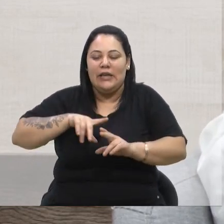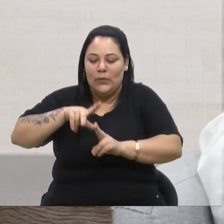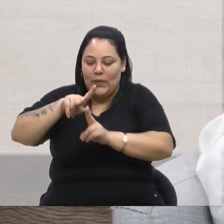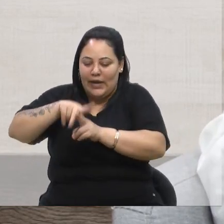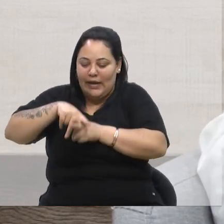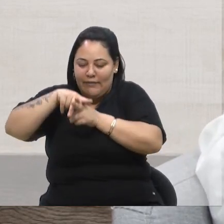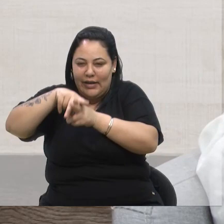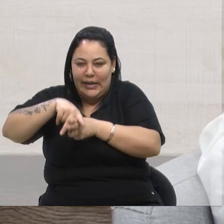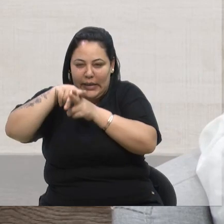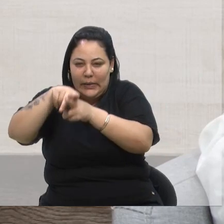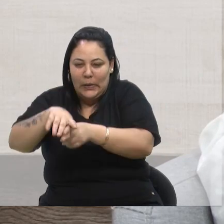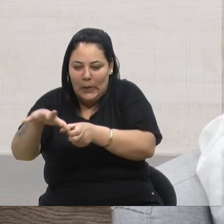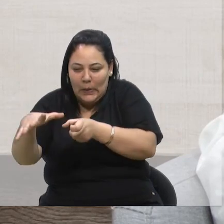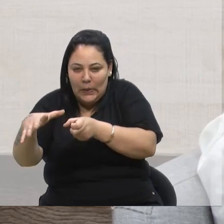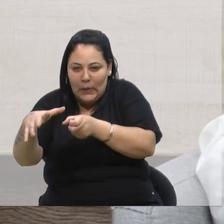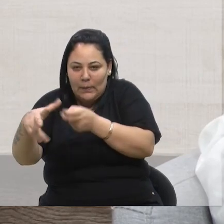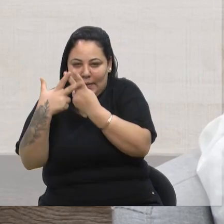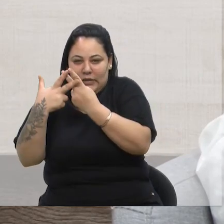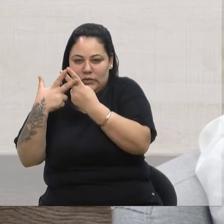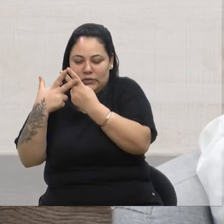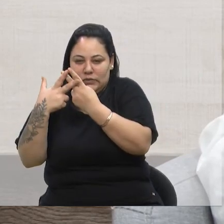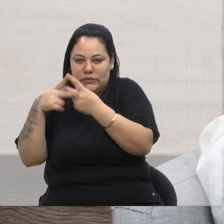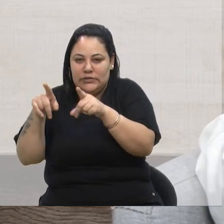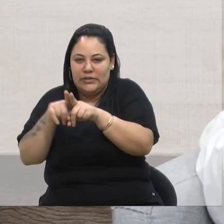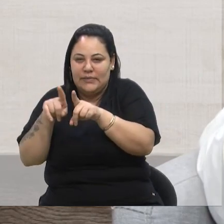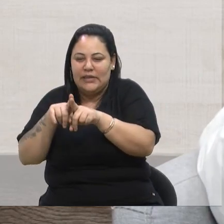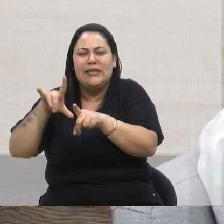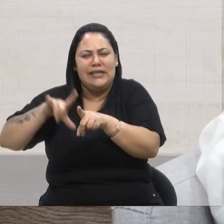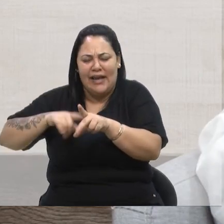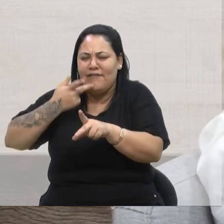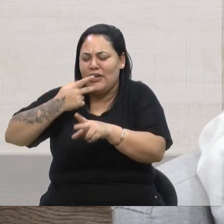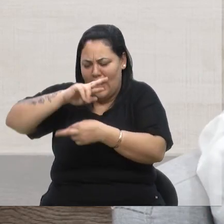é uma fábula adulta, também falando de crescimento.